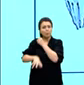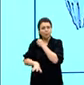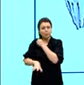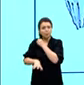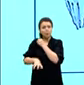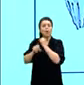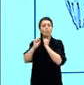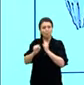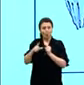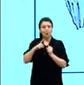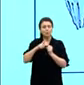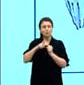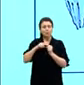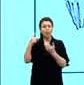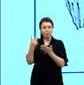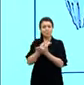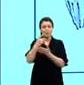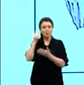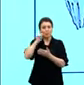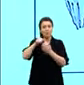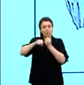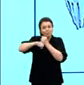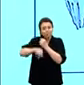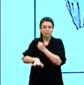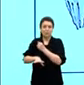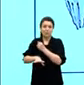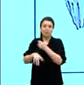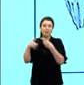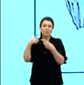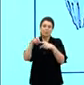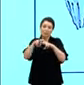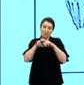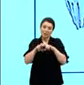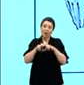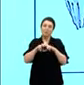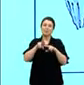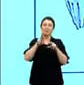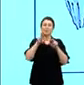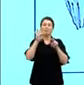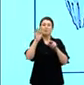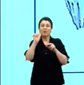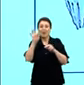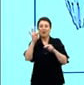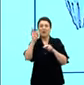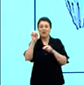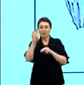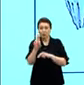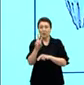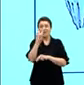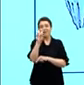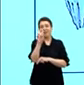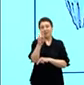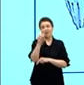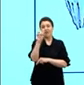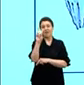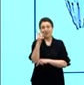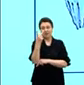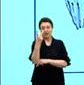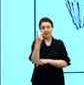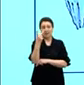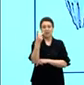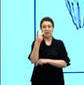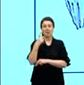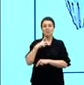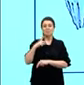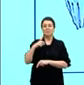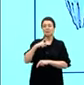esse RH positivo. E aí pode dar problemas maiores, né? Mas não precisa se preocupar que um